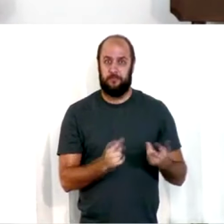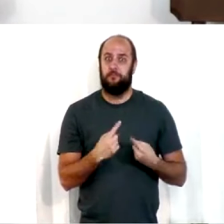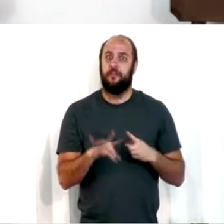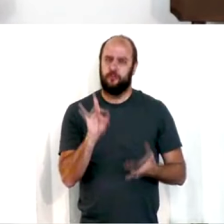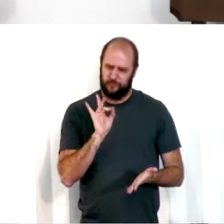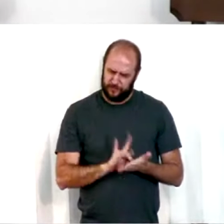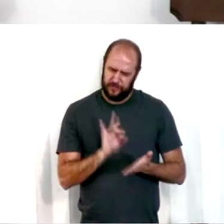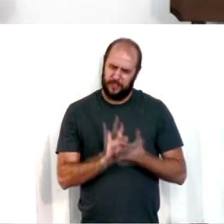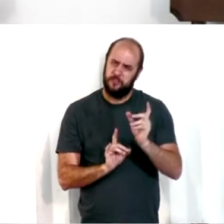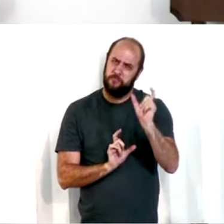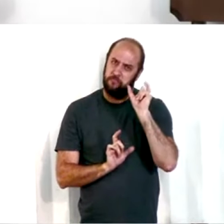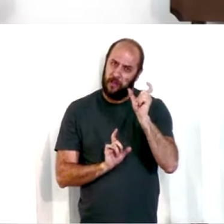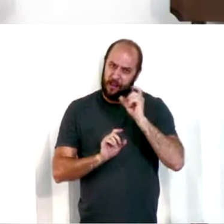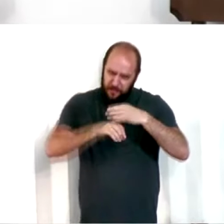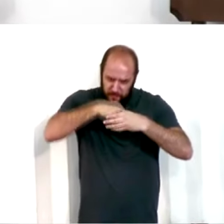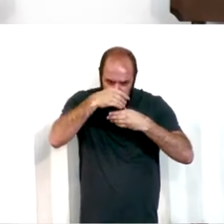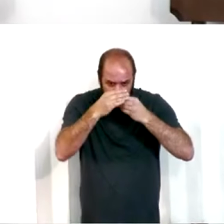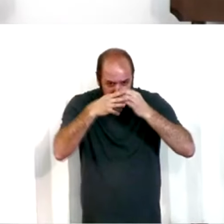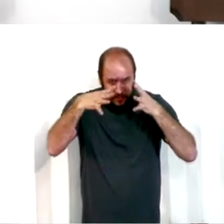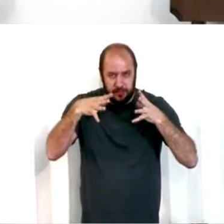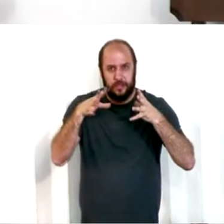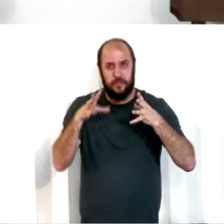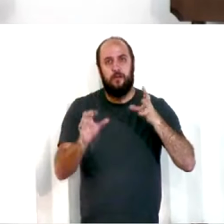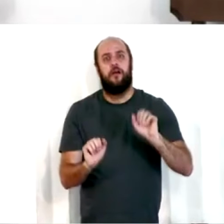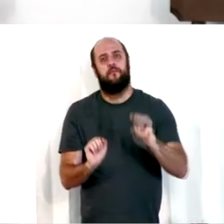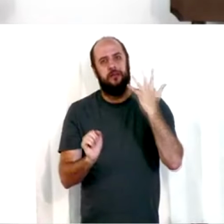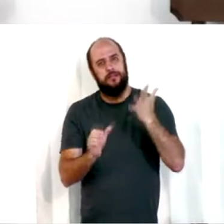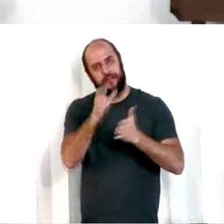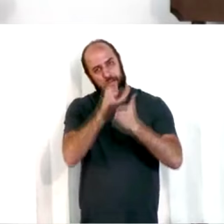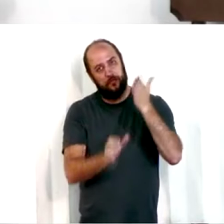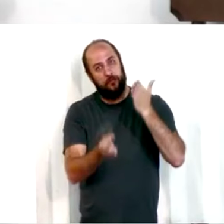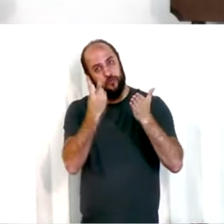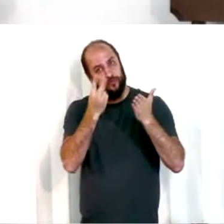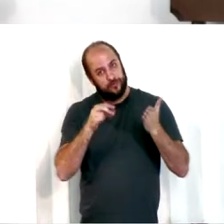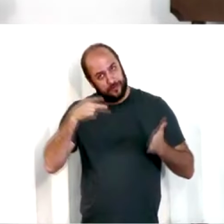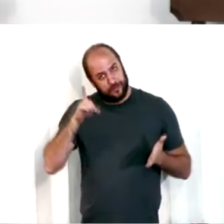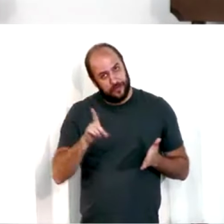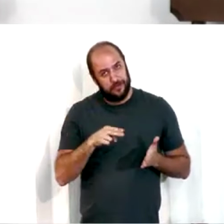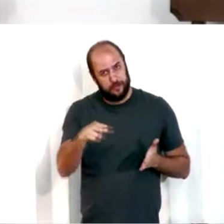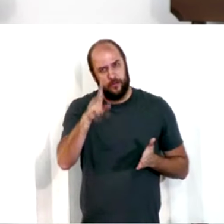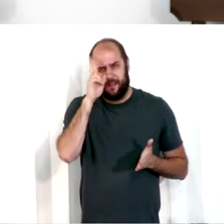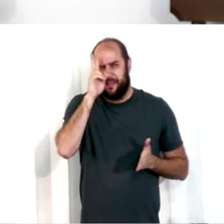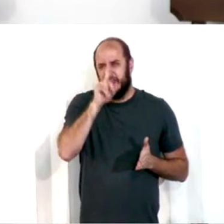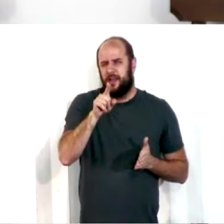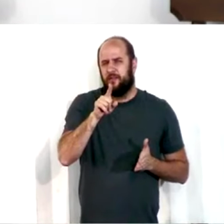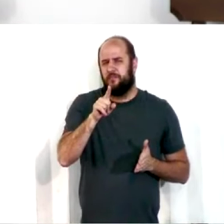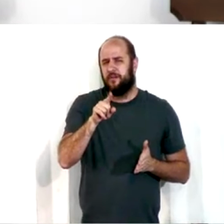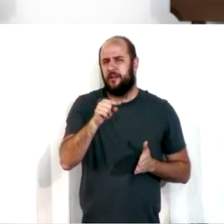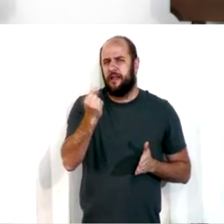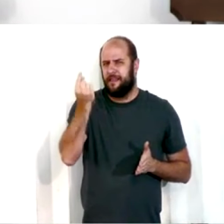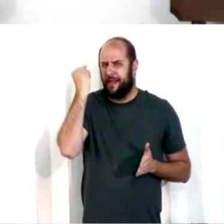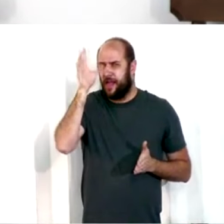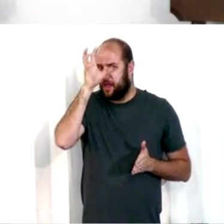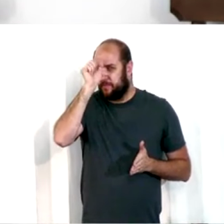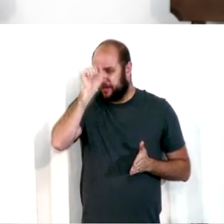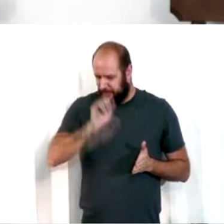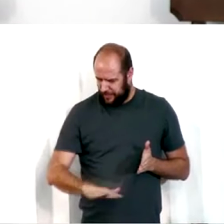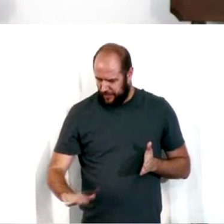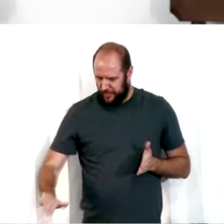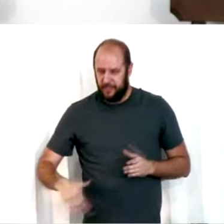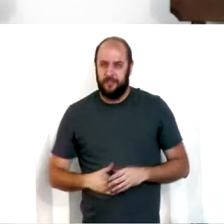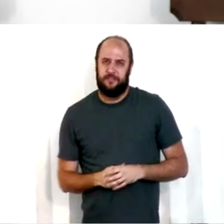a palavra mistério aparece recorrentemente, é no capítulo 2 de Daniel. Você lembra da historinha contada lá? Você lembra